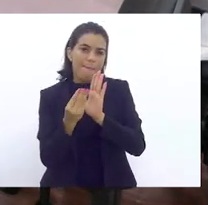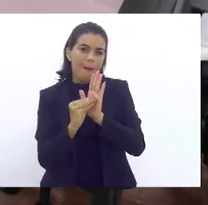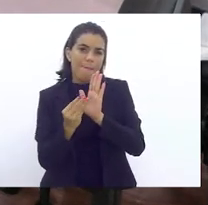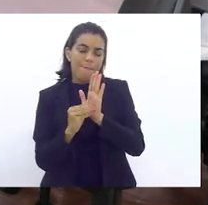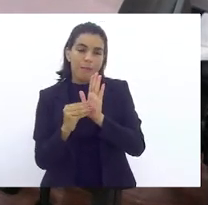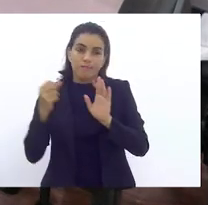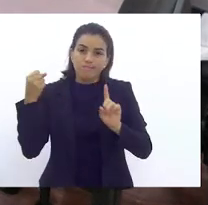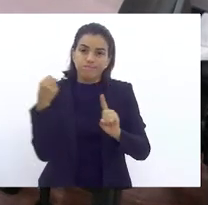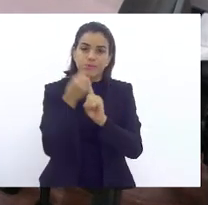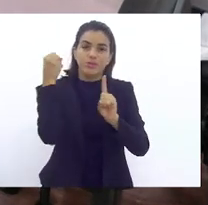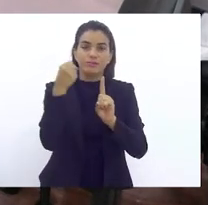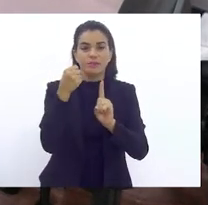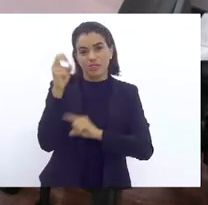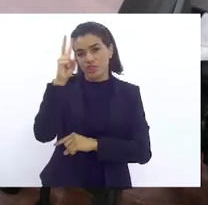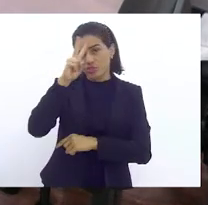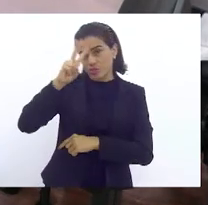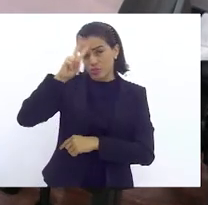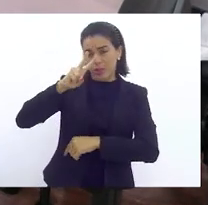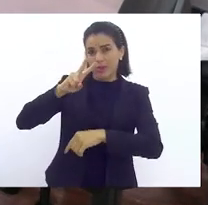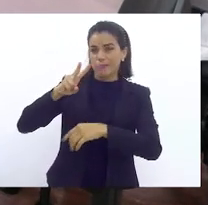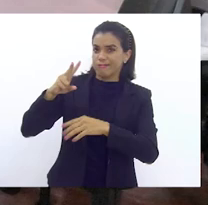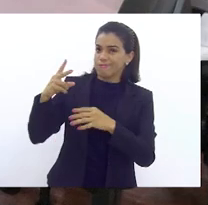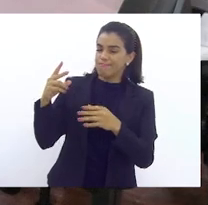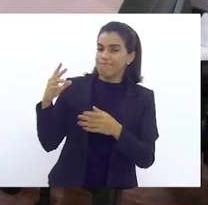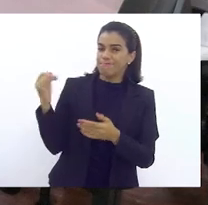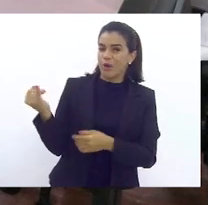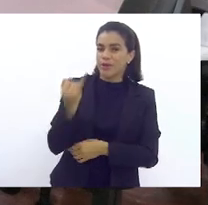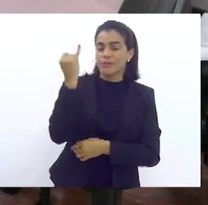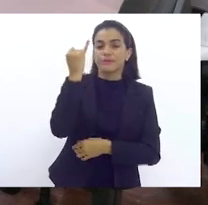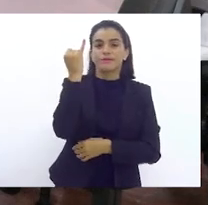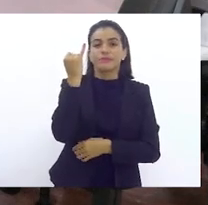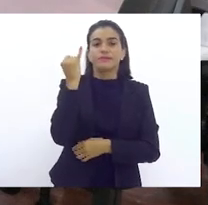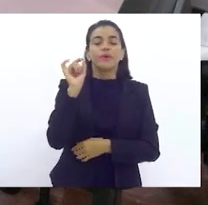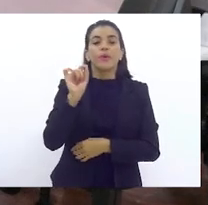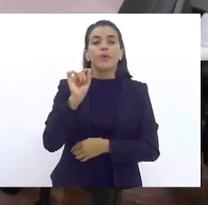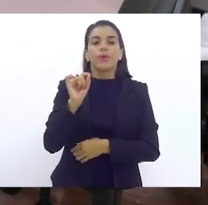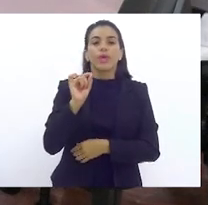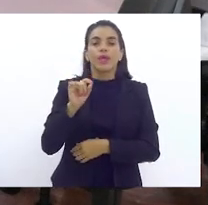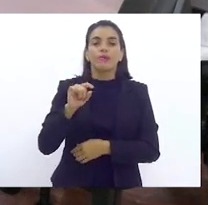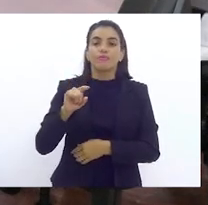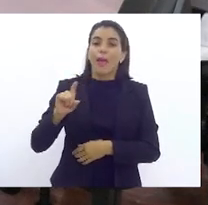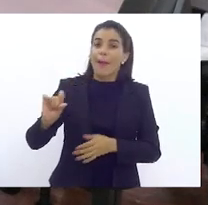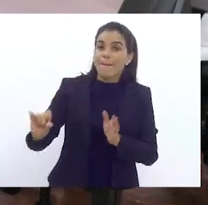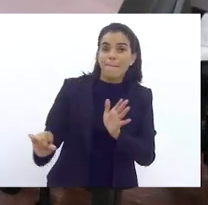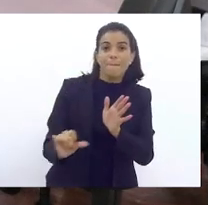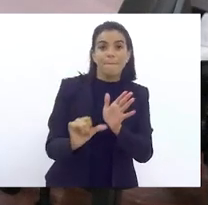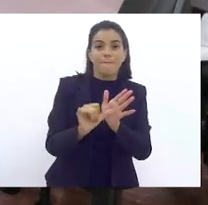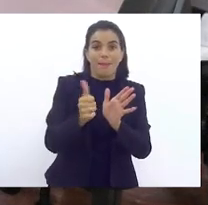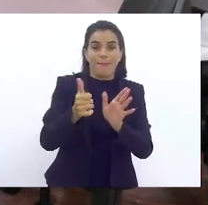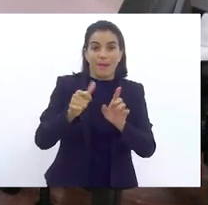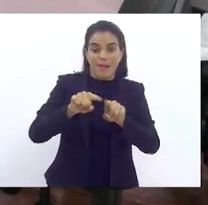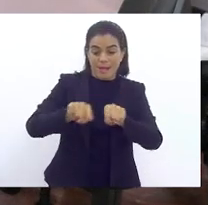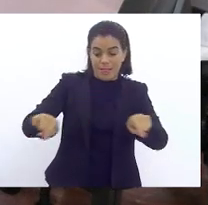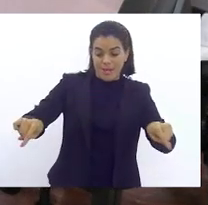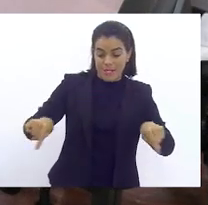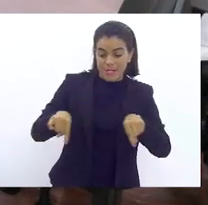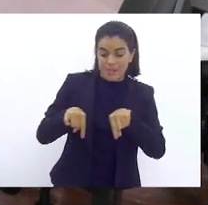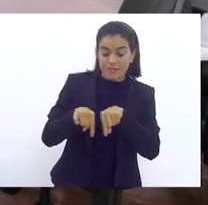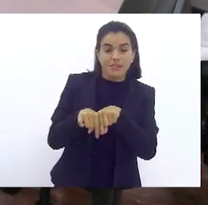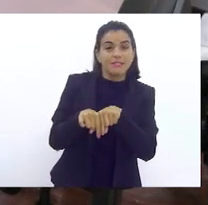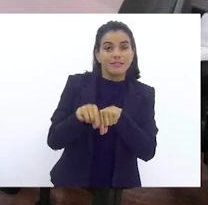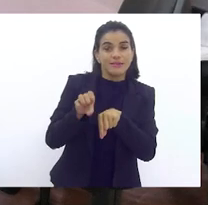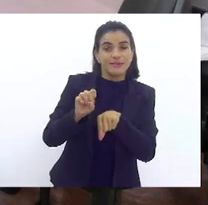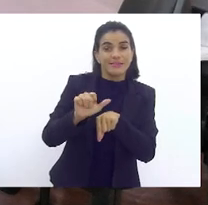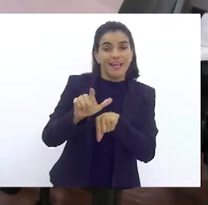histórico da Assembleia Legislativa que foi termos a primeira sala da comissão de defesa dos